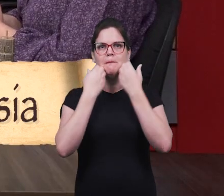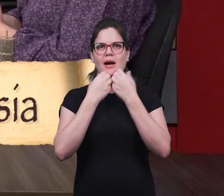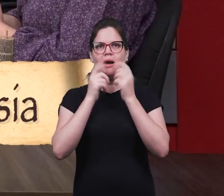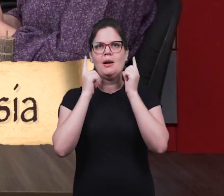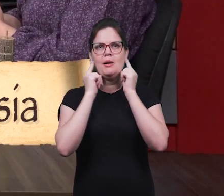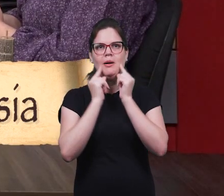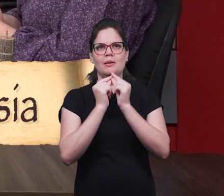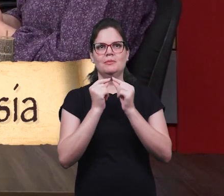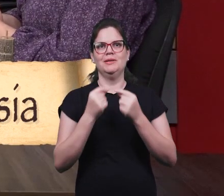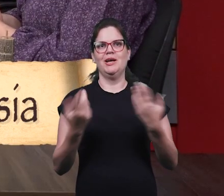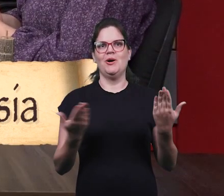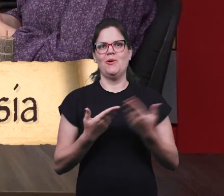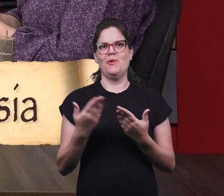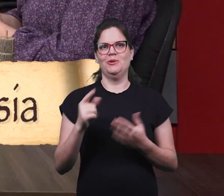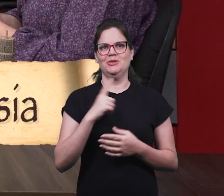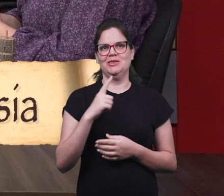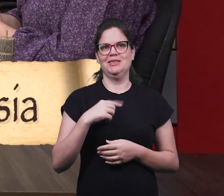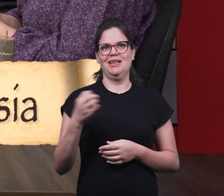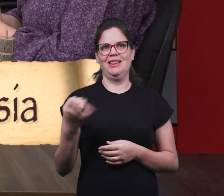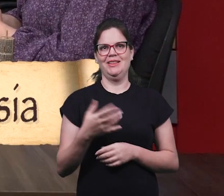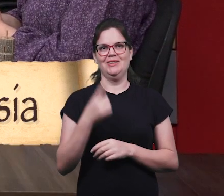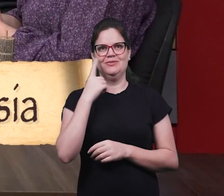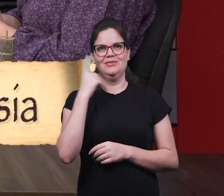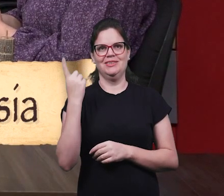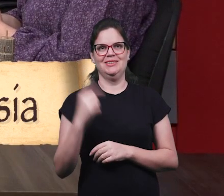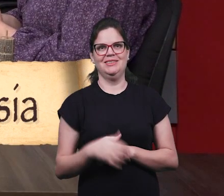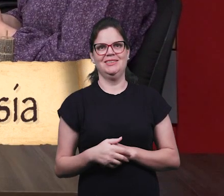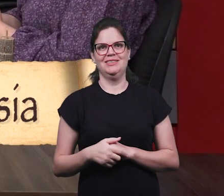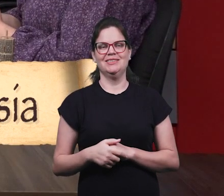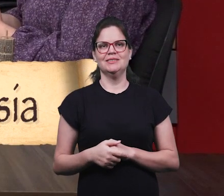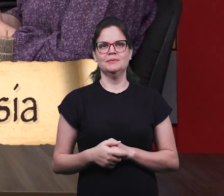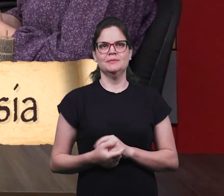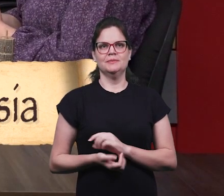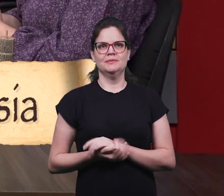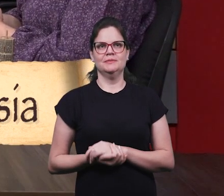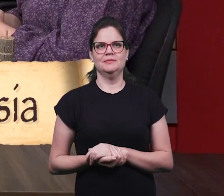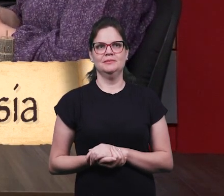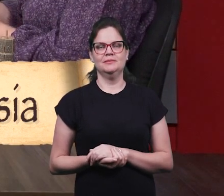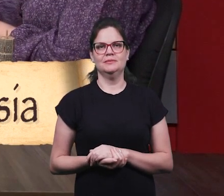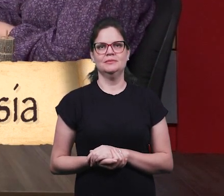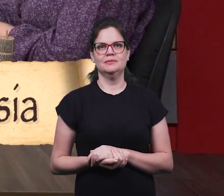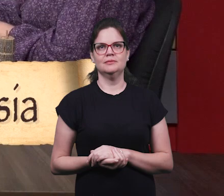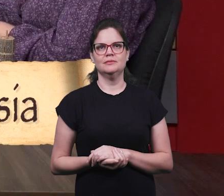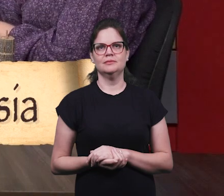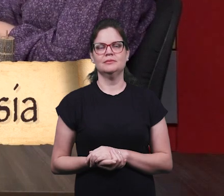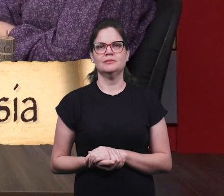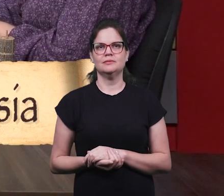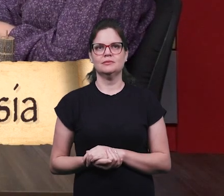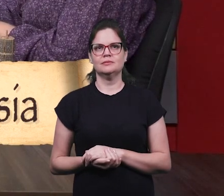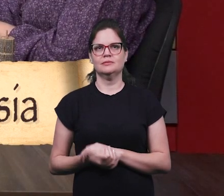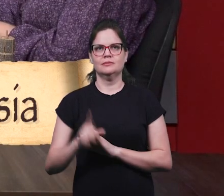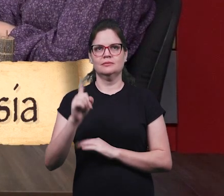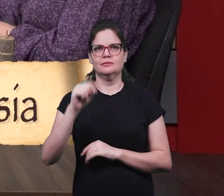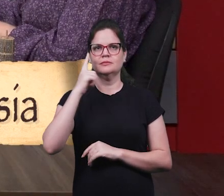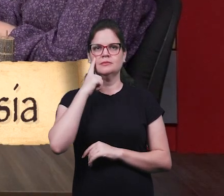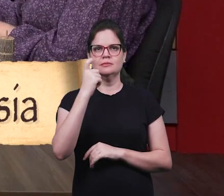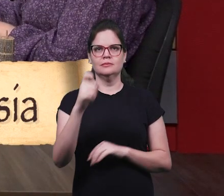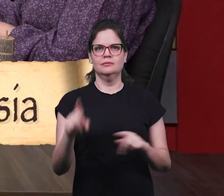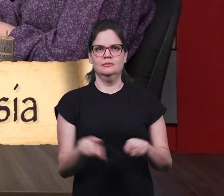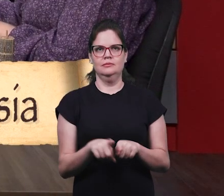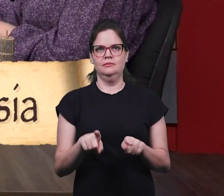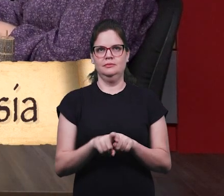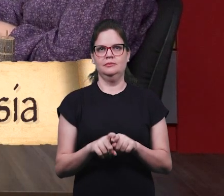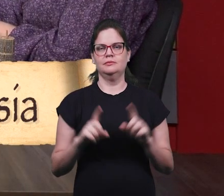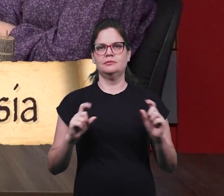né? Já foi a moda era essa aí, dos guardas. Então, o interessante também